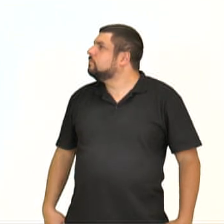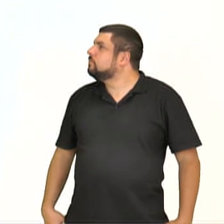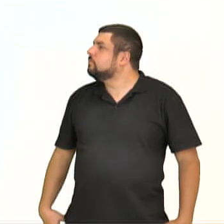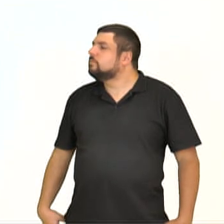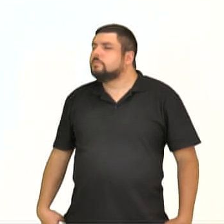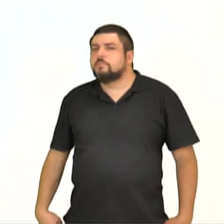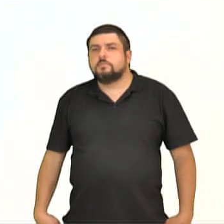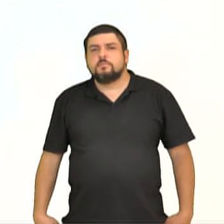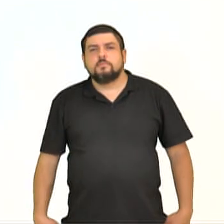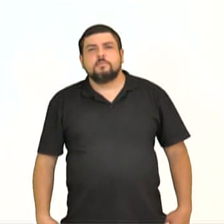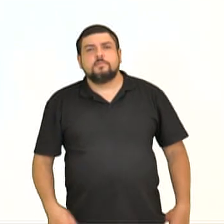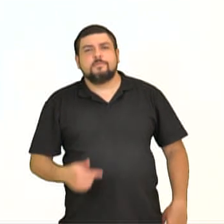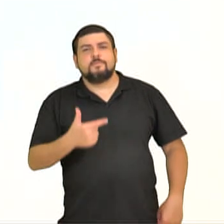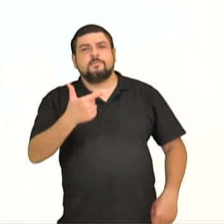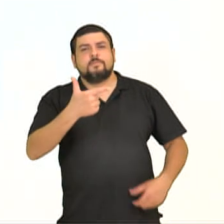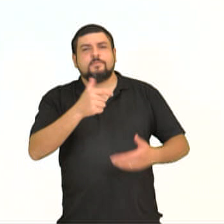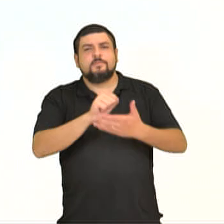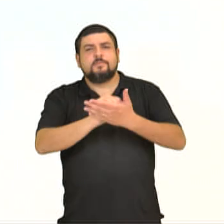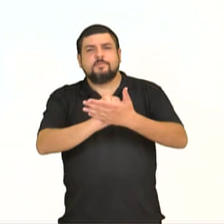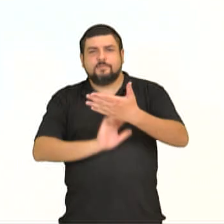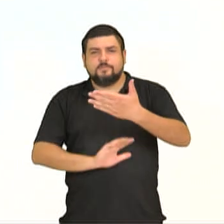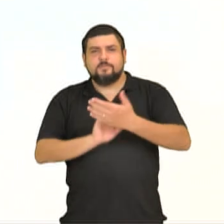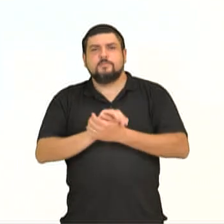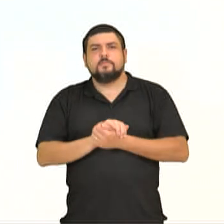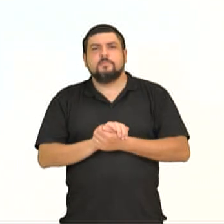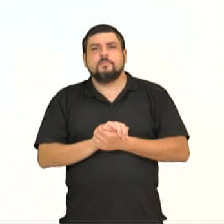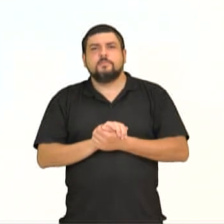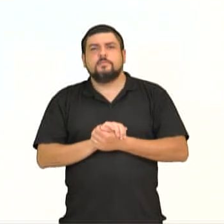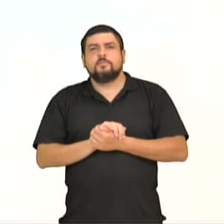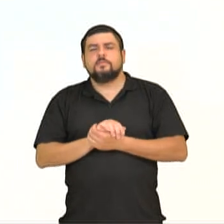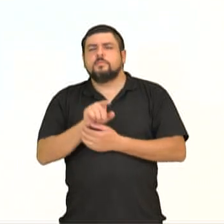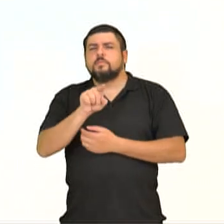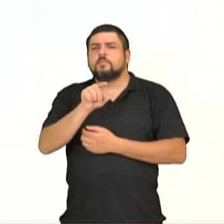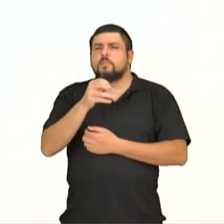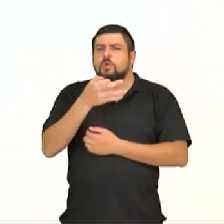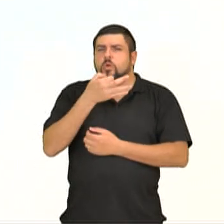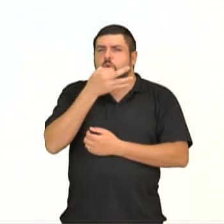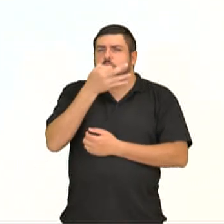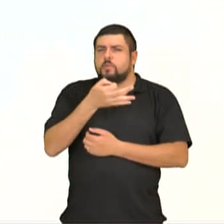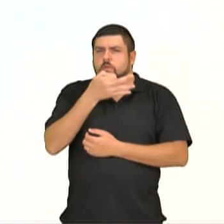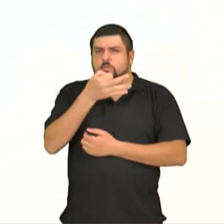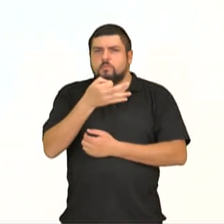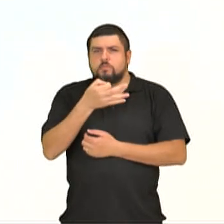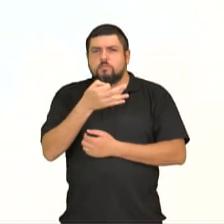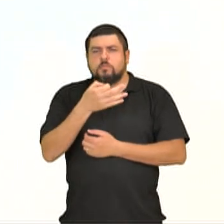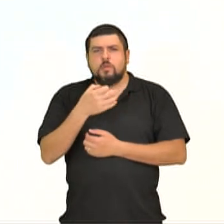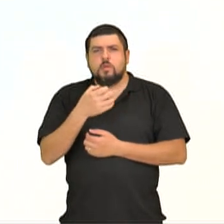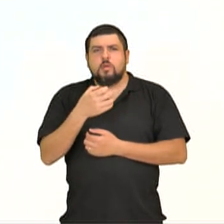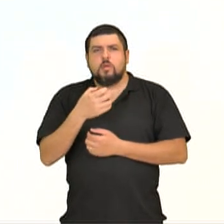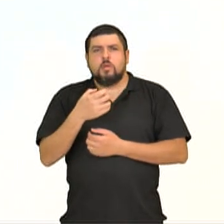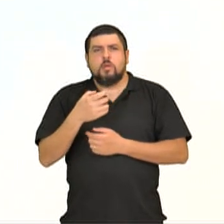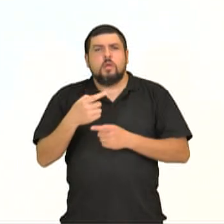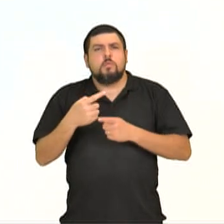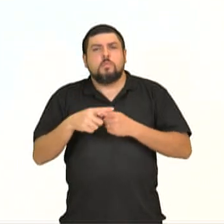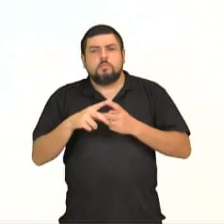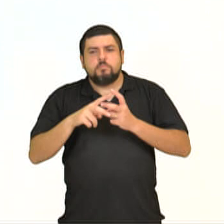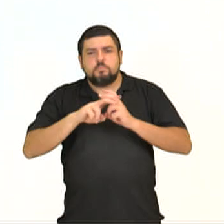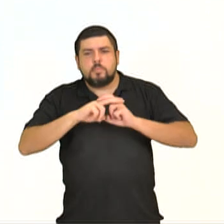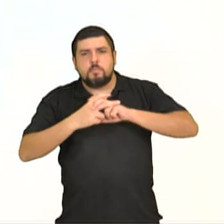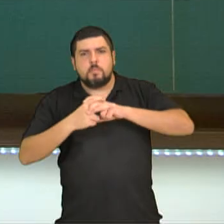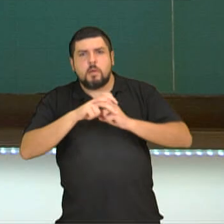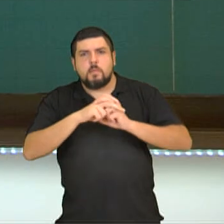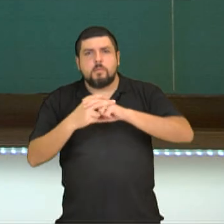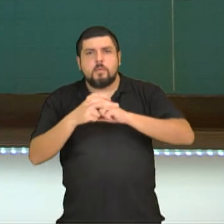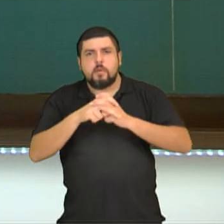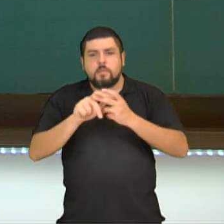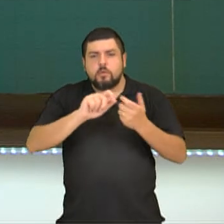E o segundo exercício é com relação à sua opinião. Por que as lutas se tornaram uma atividade esportiva? Por